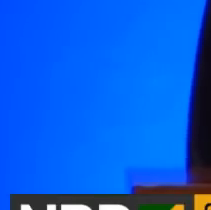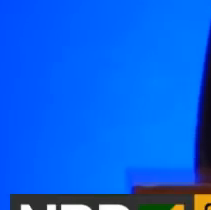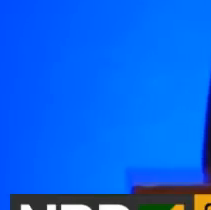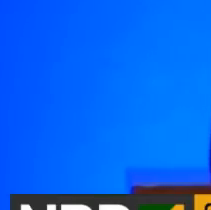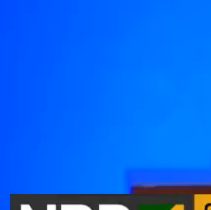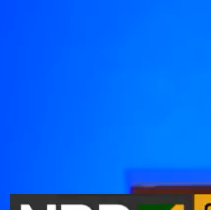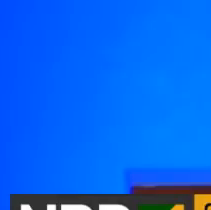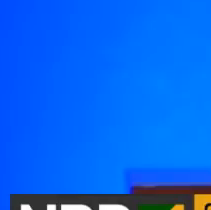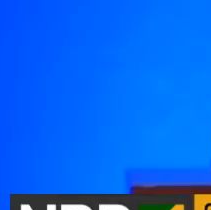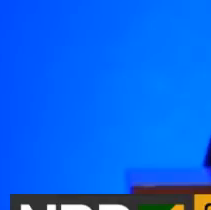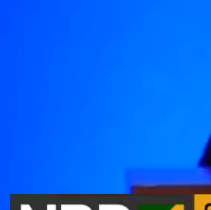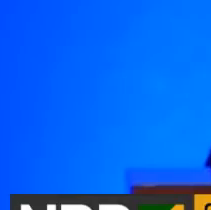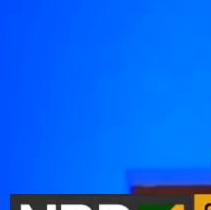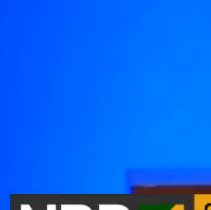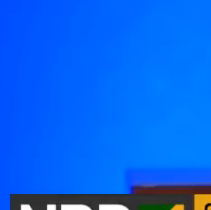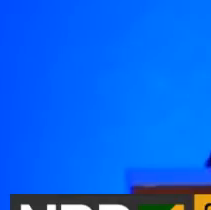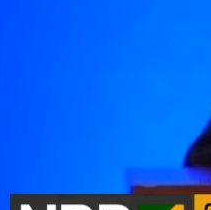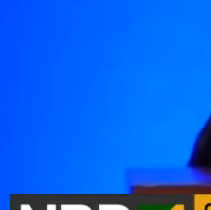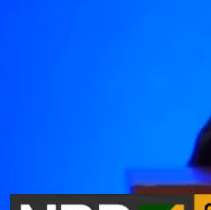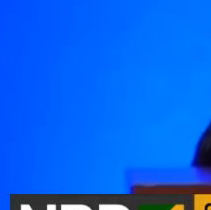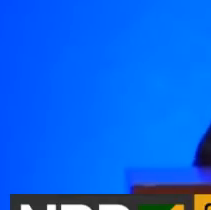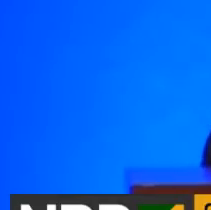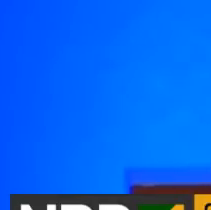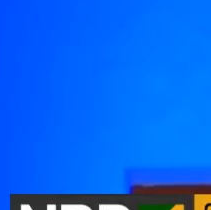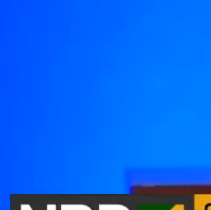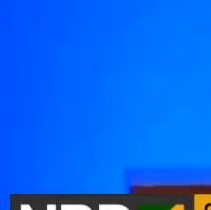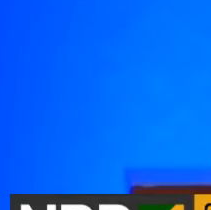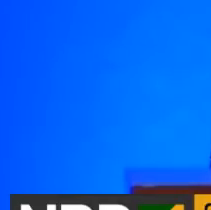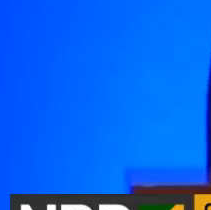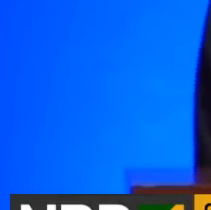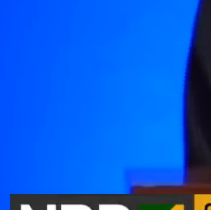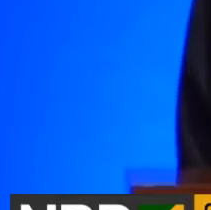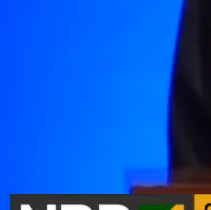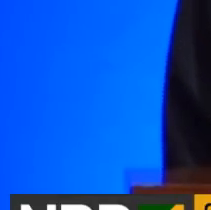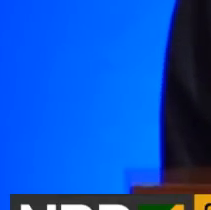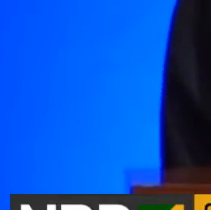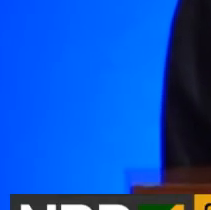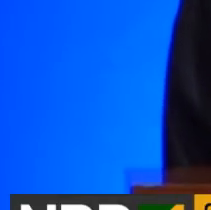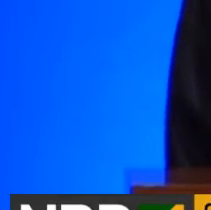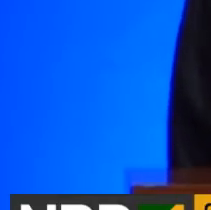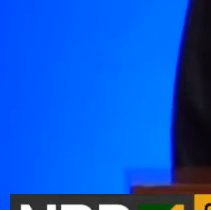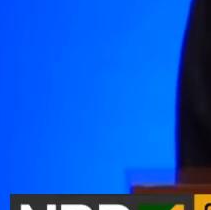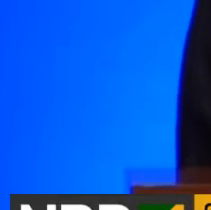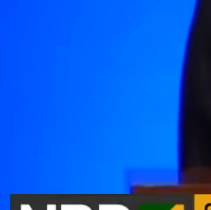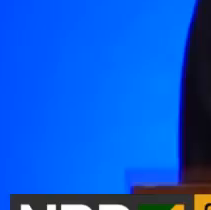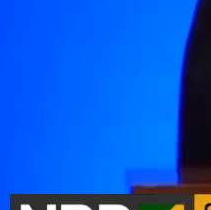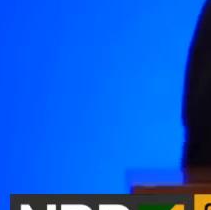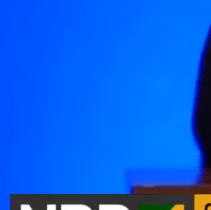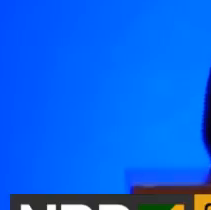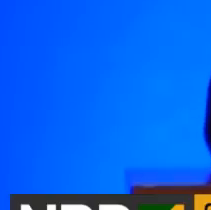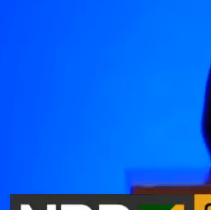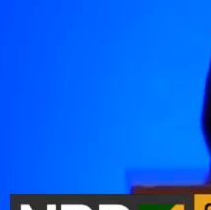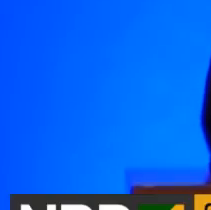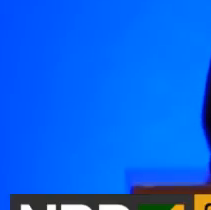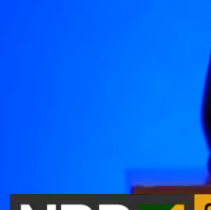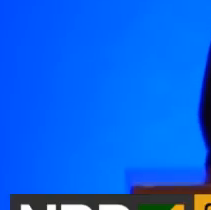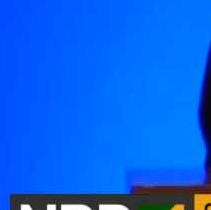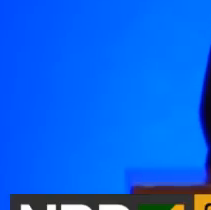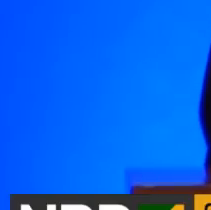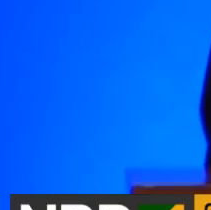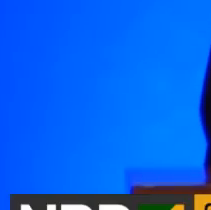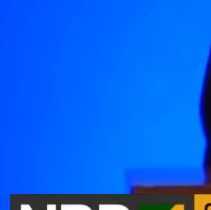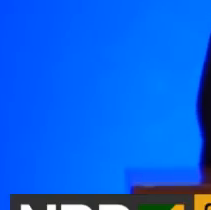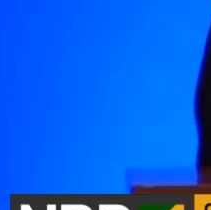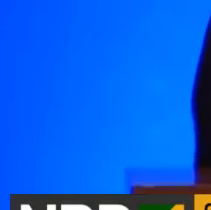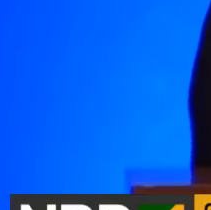constitucional cumprir condições fundamentais e ela na constituição que está escrito precisamente isto aliás logo no pórtico logo na